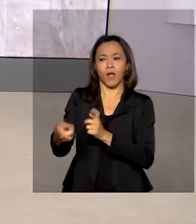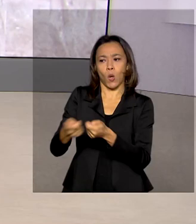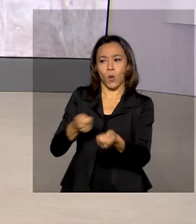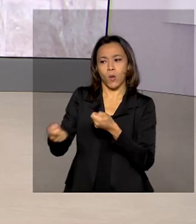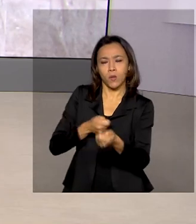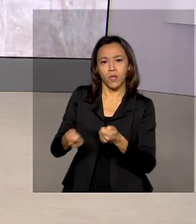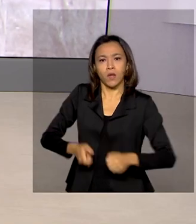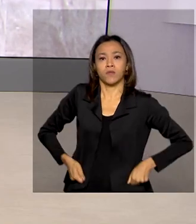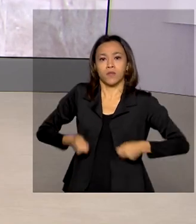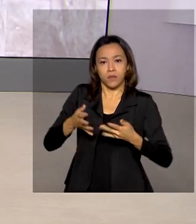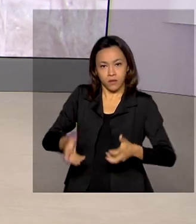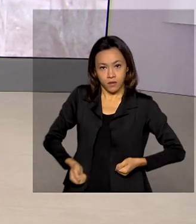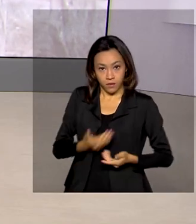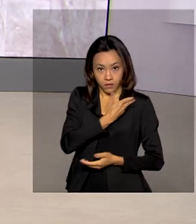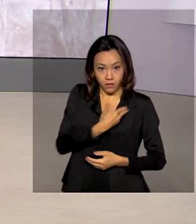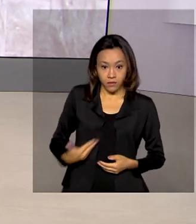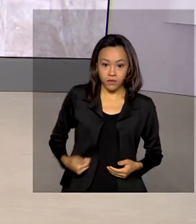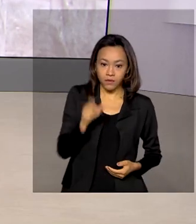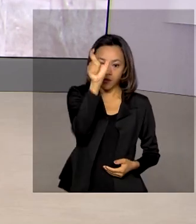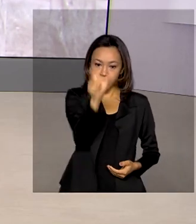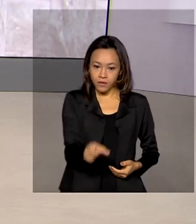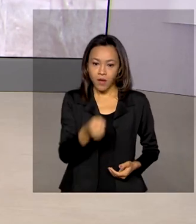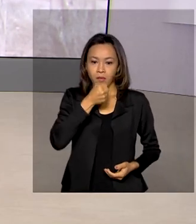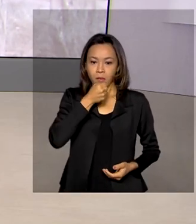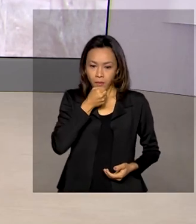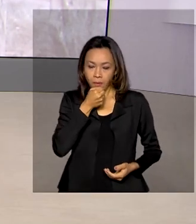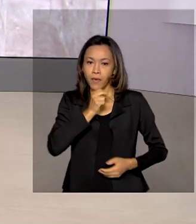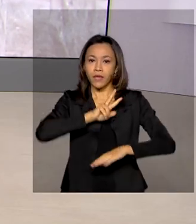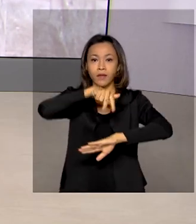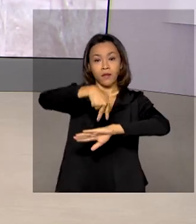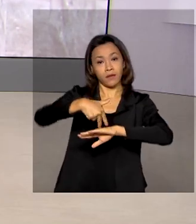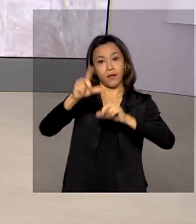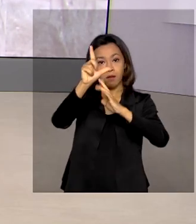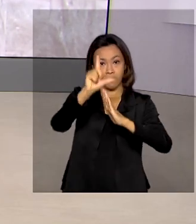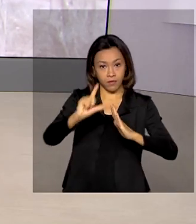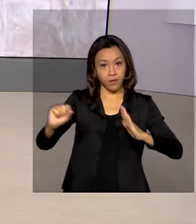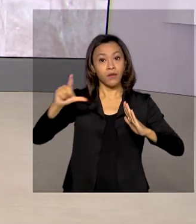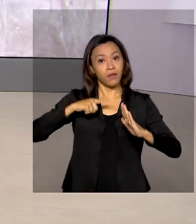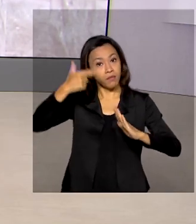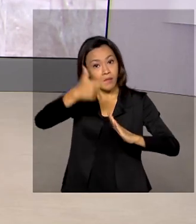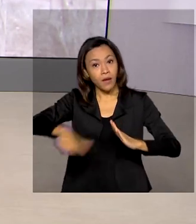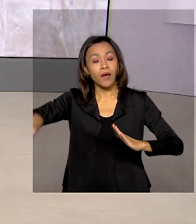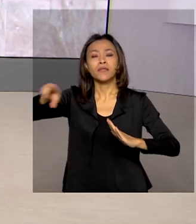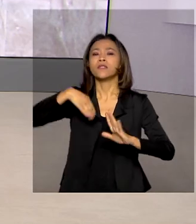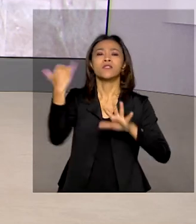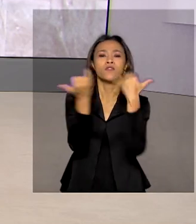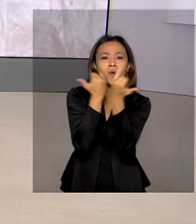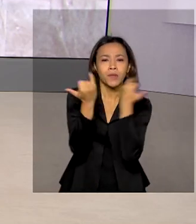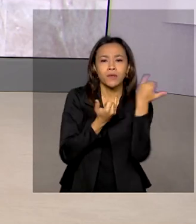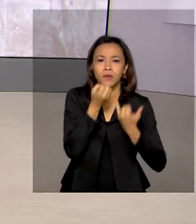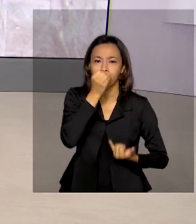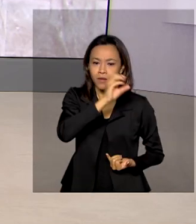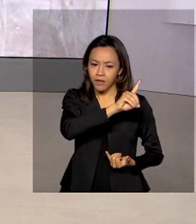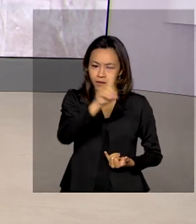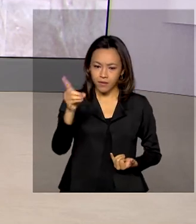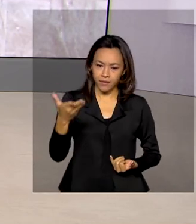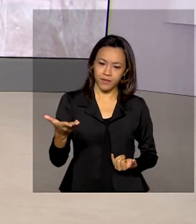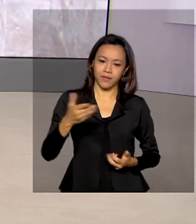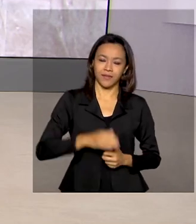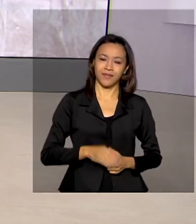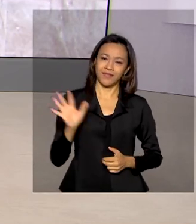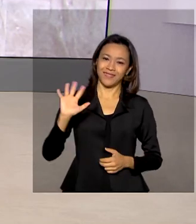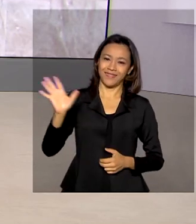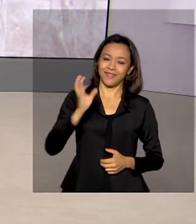conversar então com o repórter Glauco de Queiroz, que está lá no Palácio do Planalto e tem mais informações pra gente. Bom dia, Glauco. Olá,